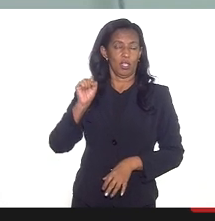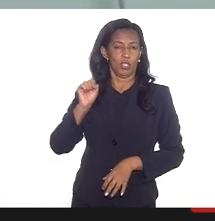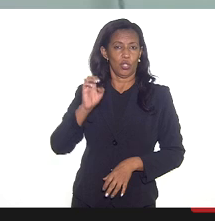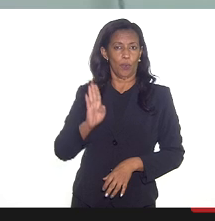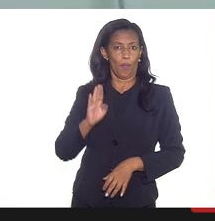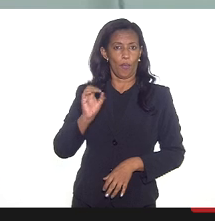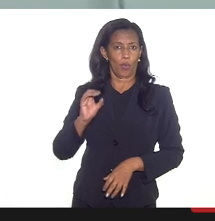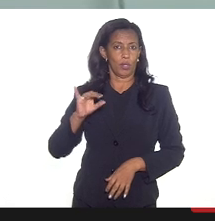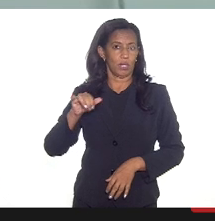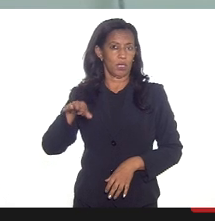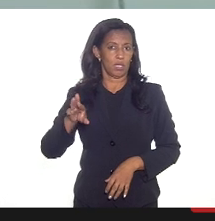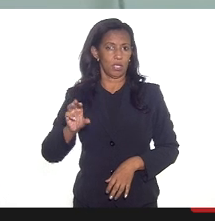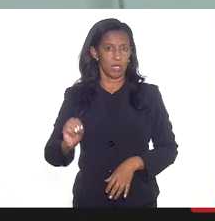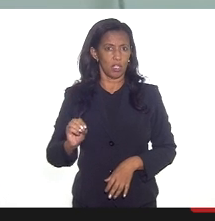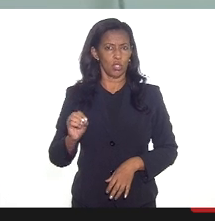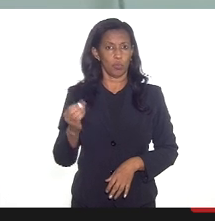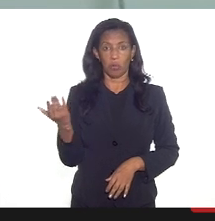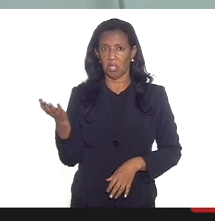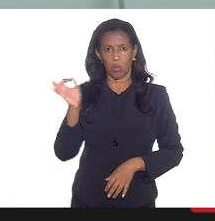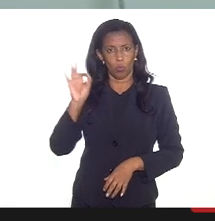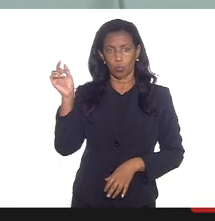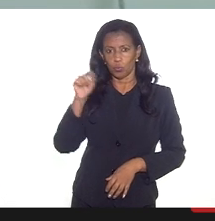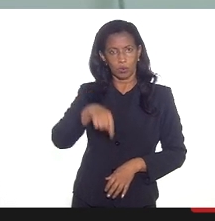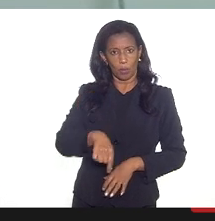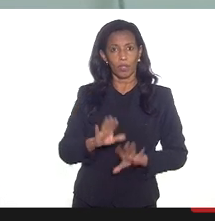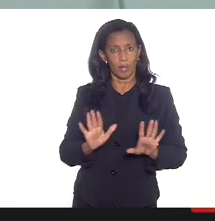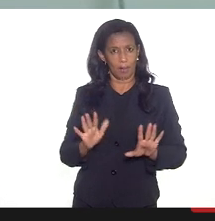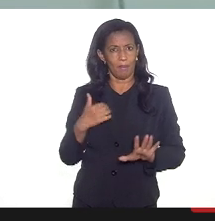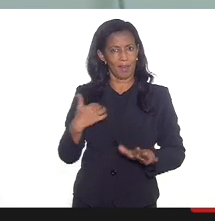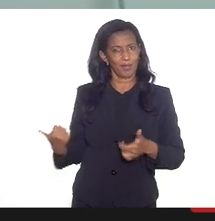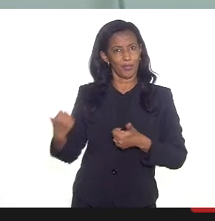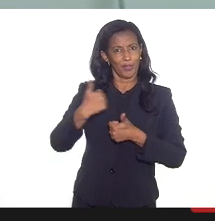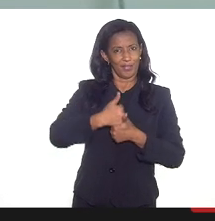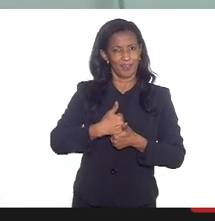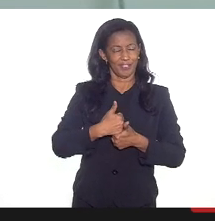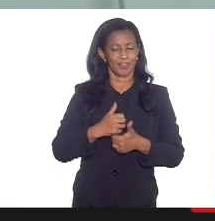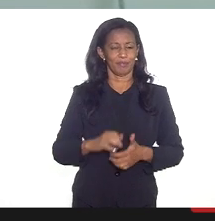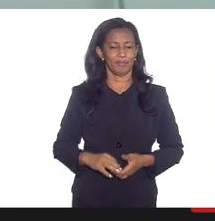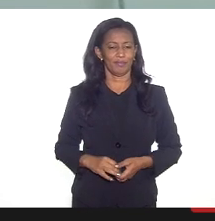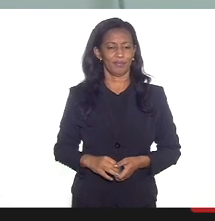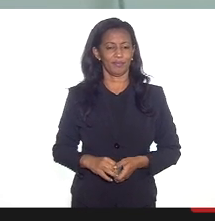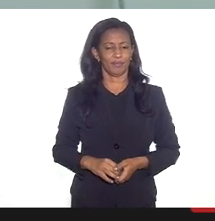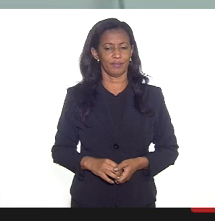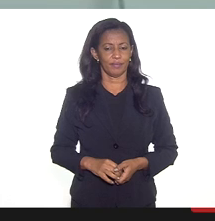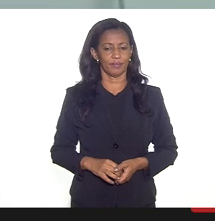estão aqui, mas que certamente se sentem representadas.